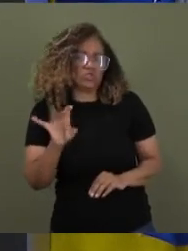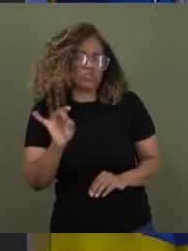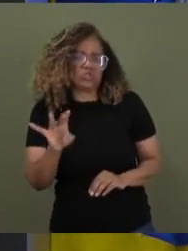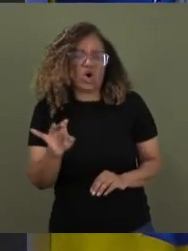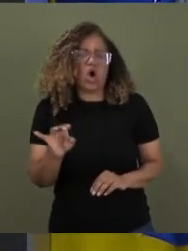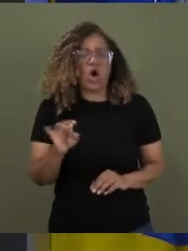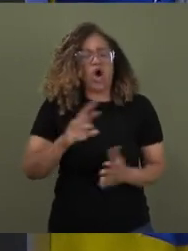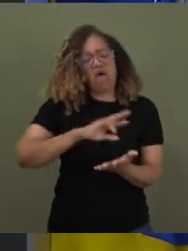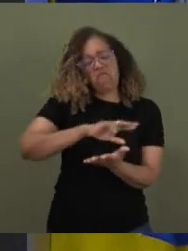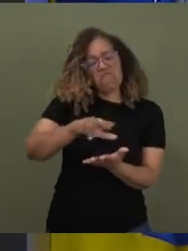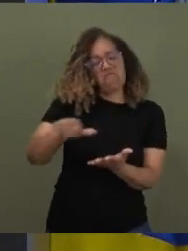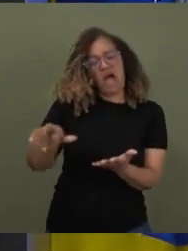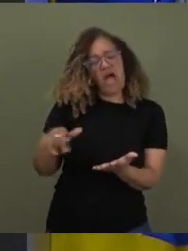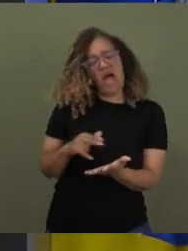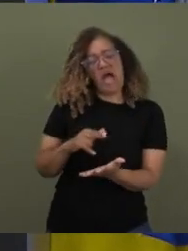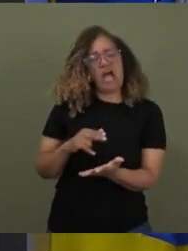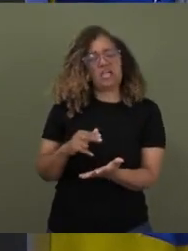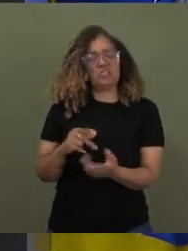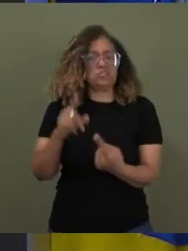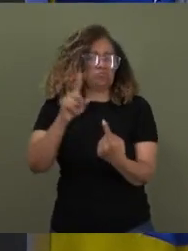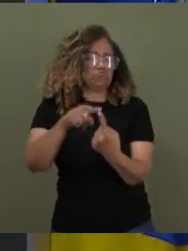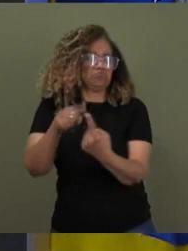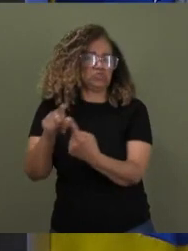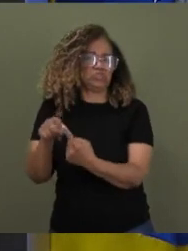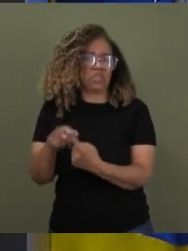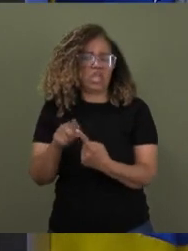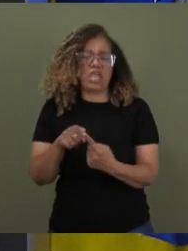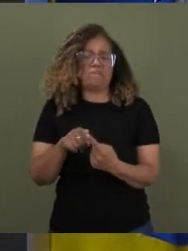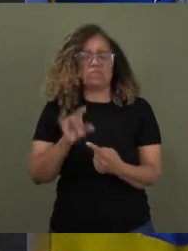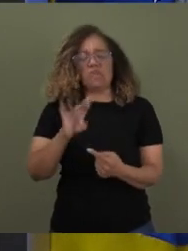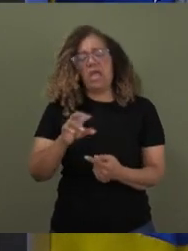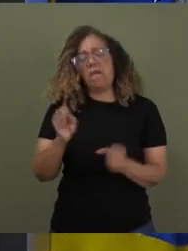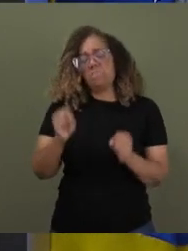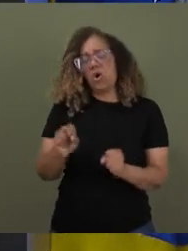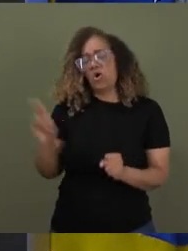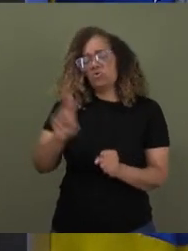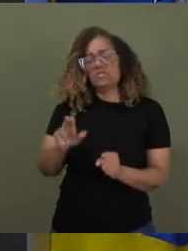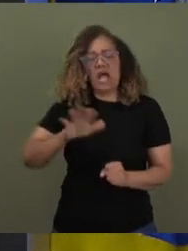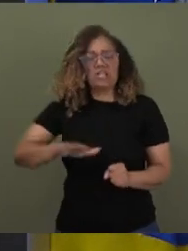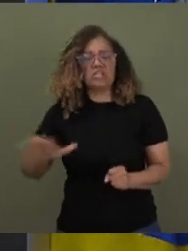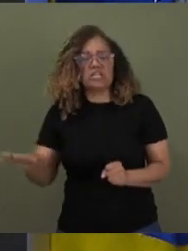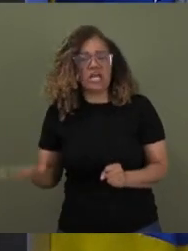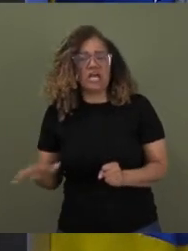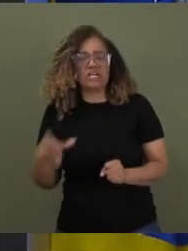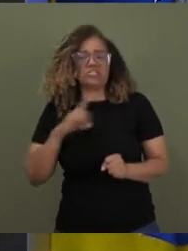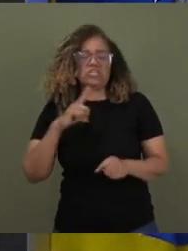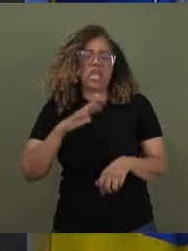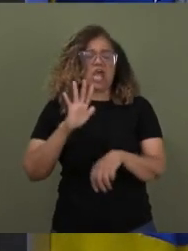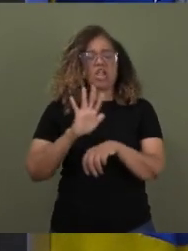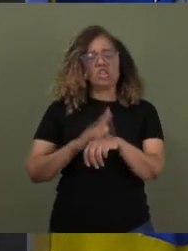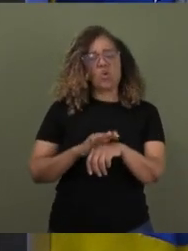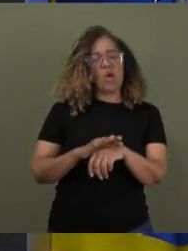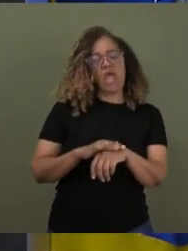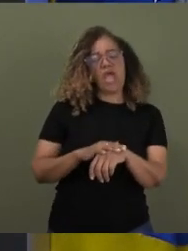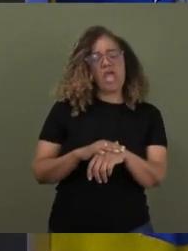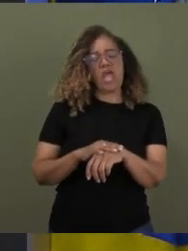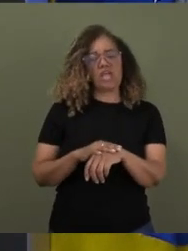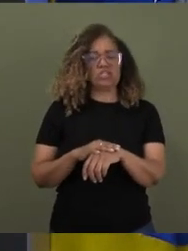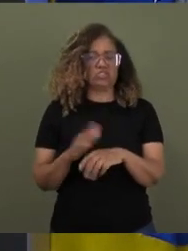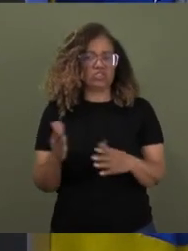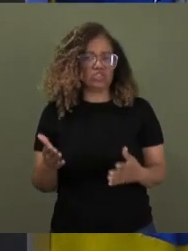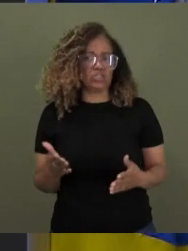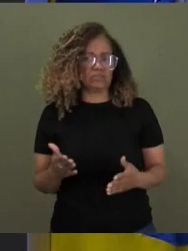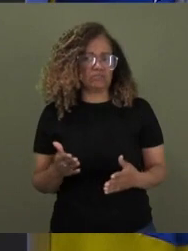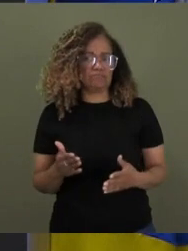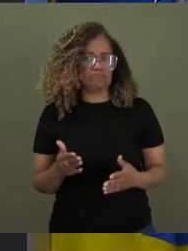eventualmente derivados que possam ser usados para uma criança que tem convulsões que